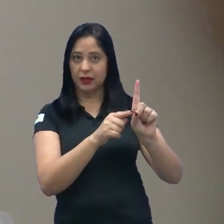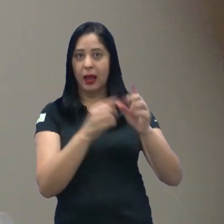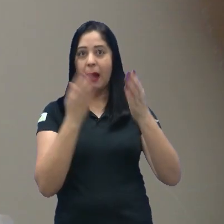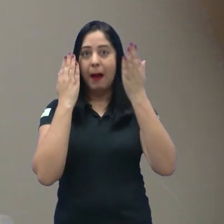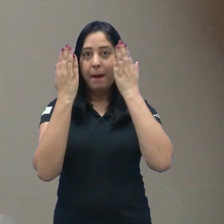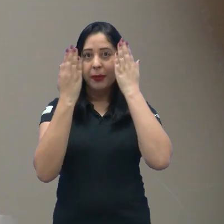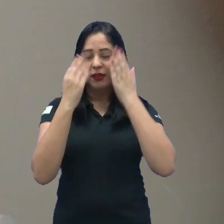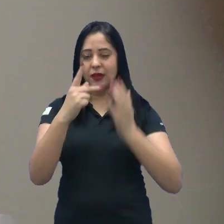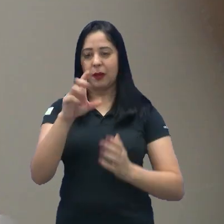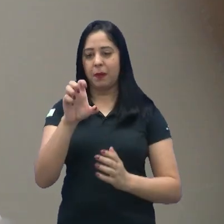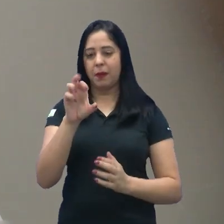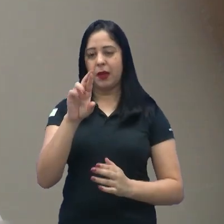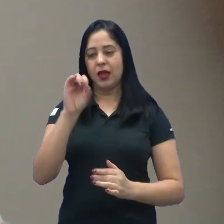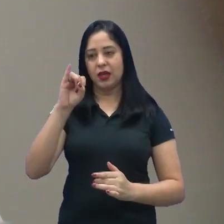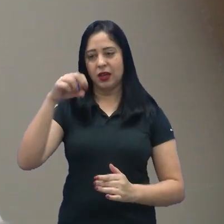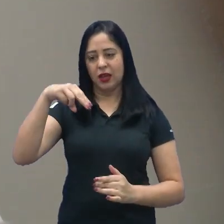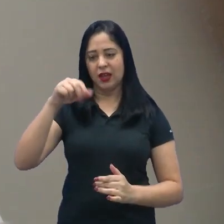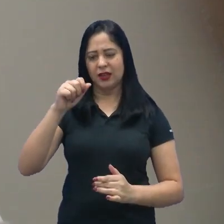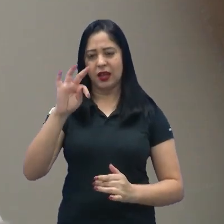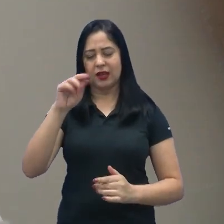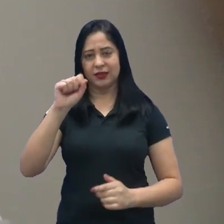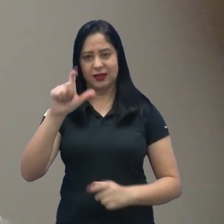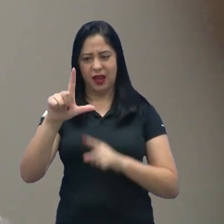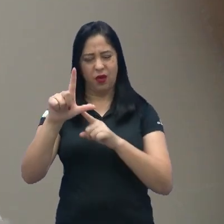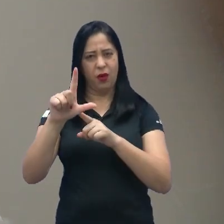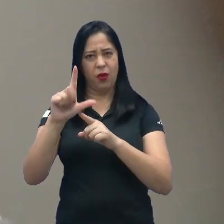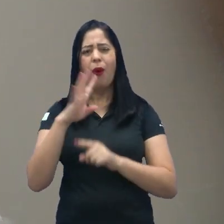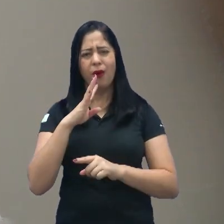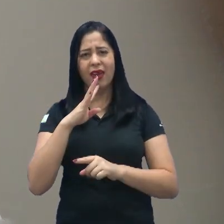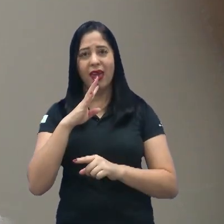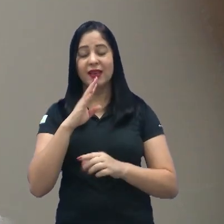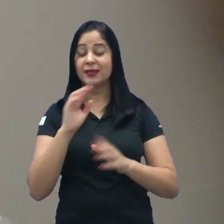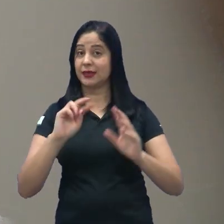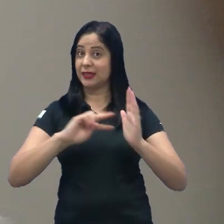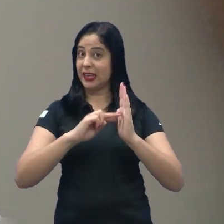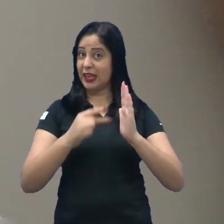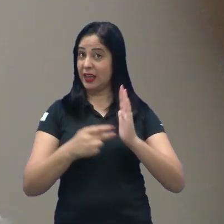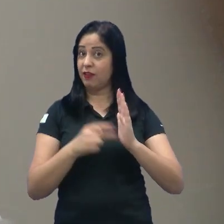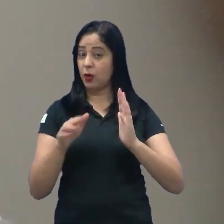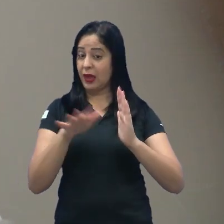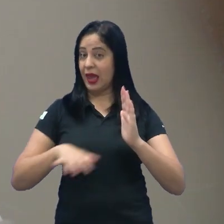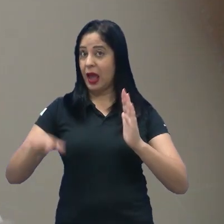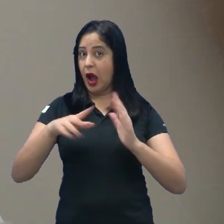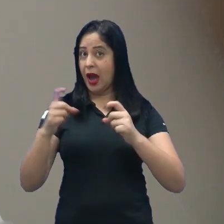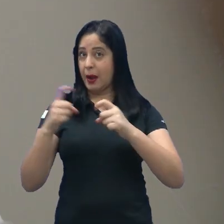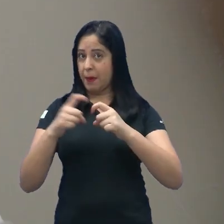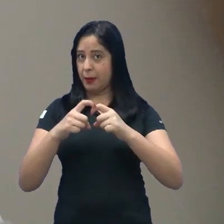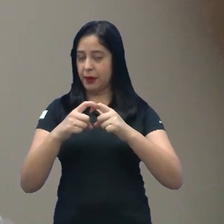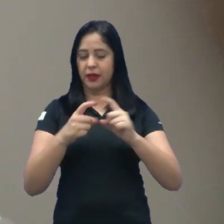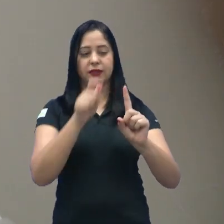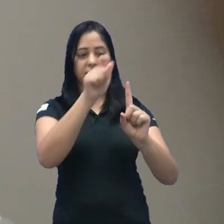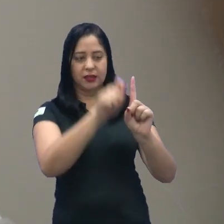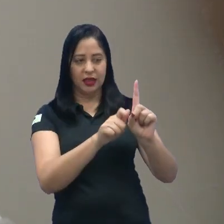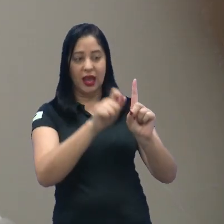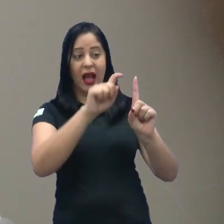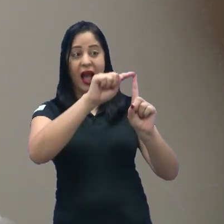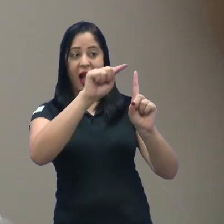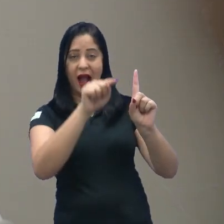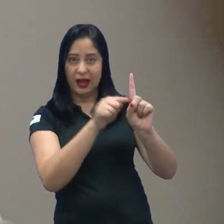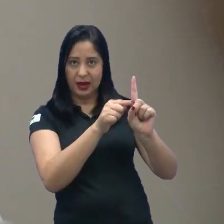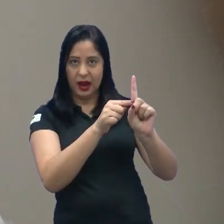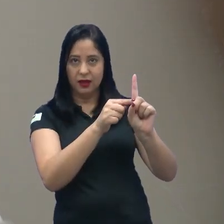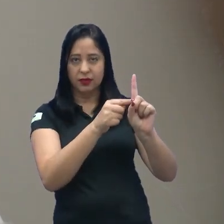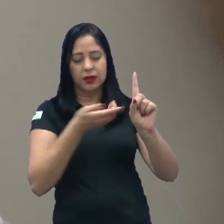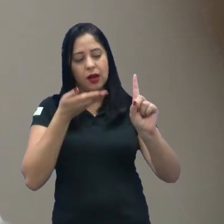psicologia perinatal. Você sabe o que é isso? É uma área da medicina que cuida da saúde mental da mulher durante a gestação